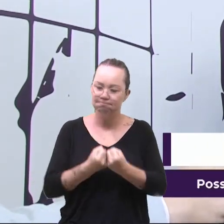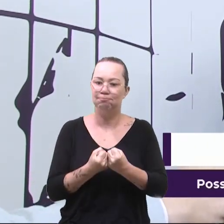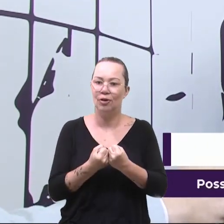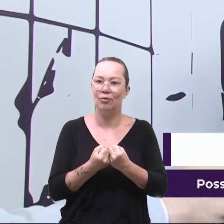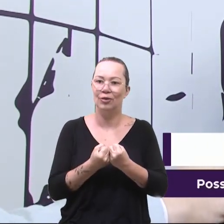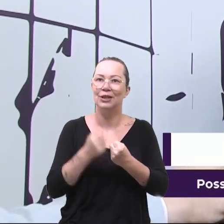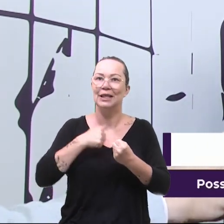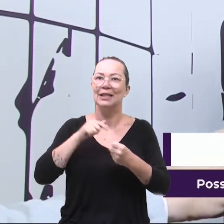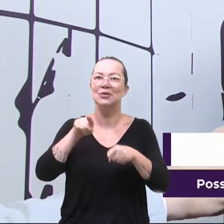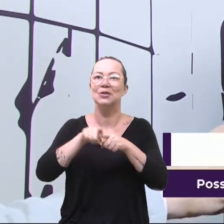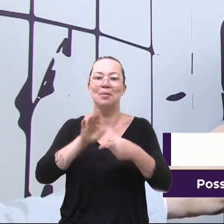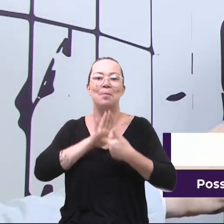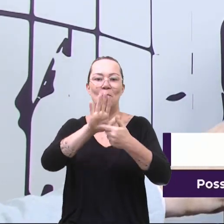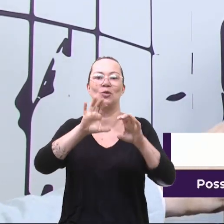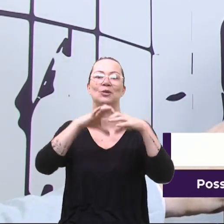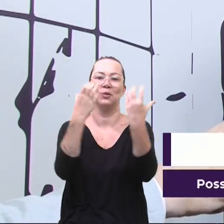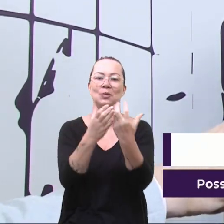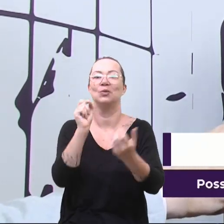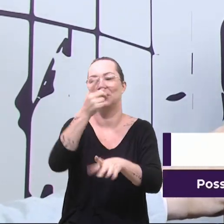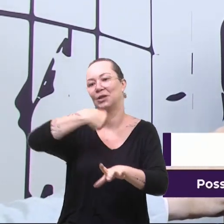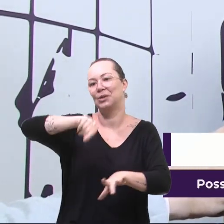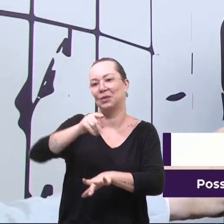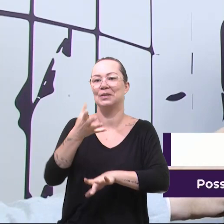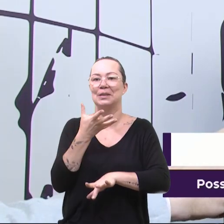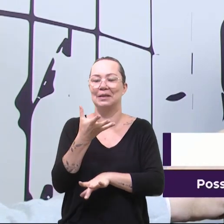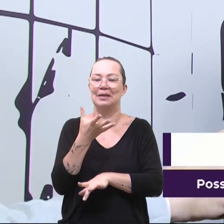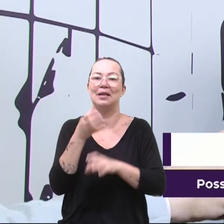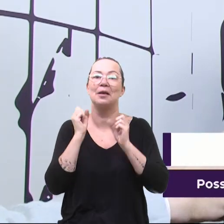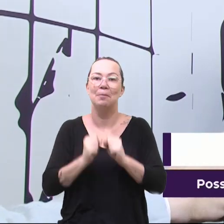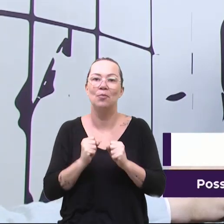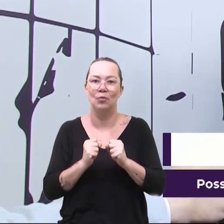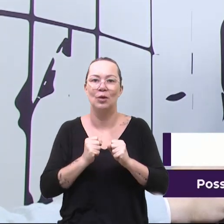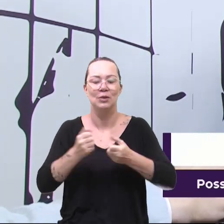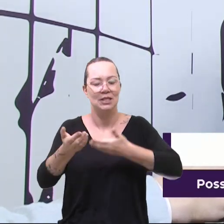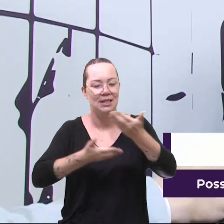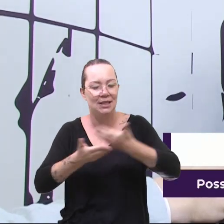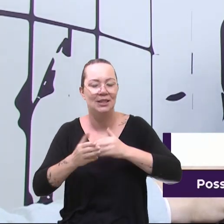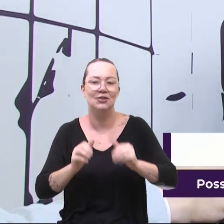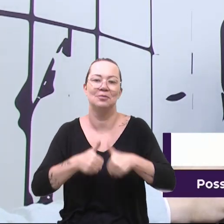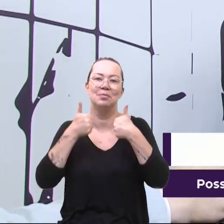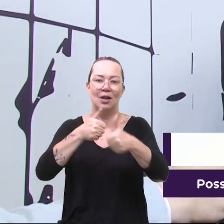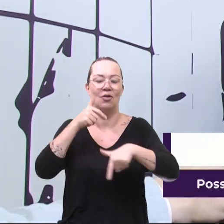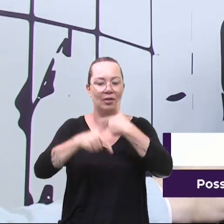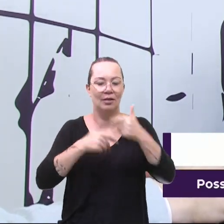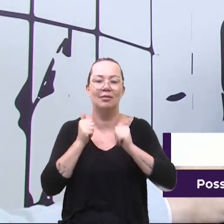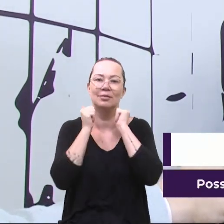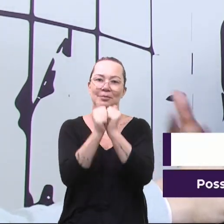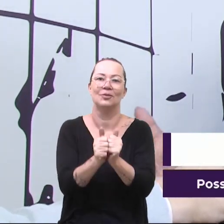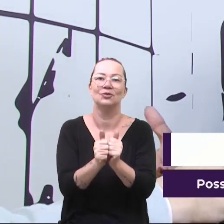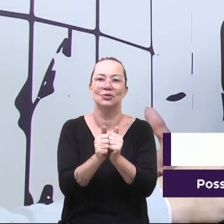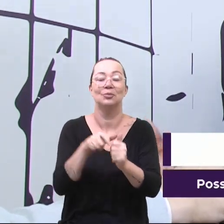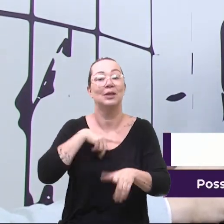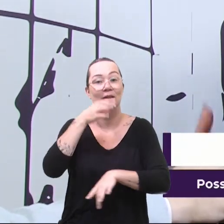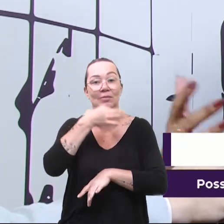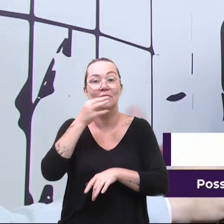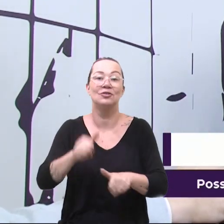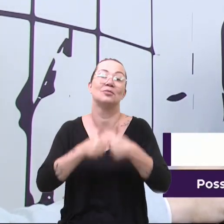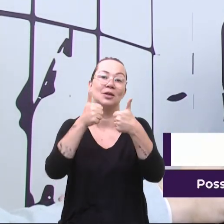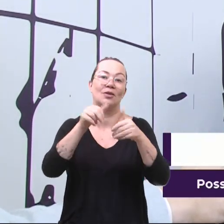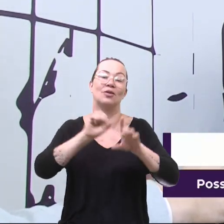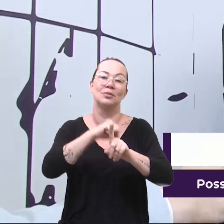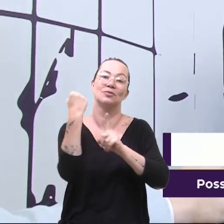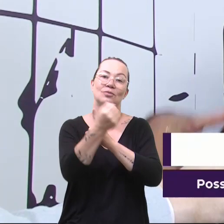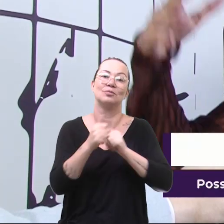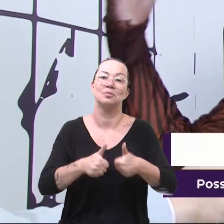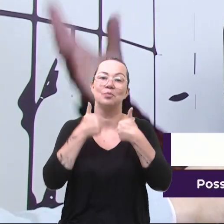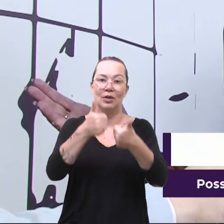isso reflete, obviamente, na comunidade, e é isso que a gente quer, que a gente possa interagir mais e que a gente possa trabalhar junto para uma Caxias melhor, para uma sociedade